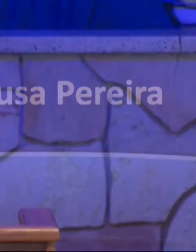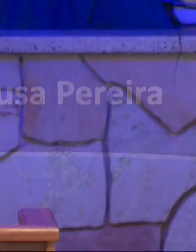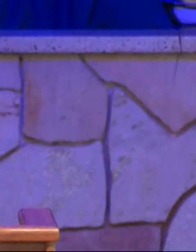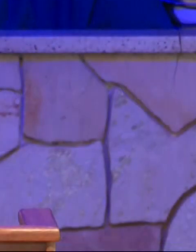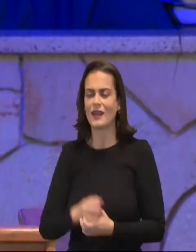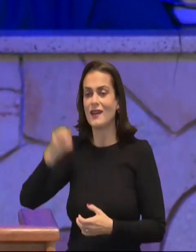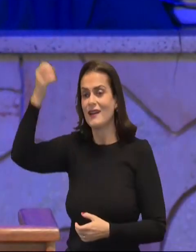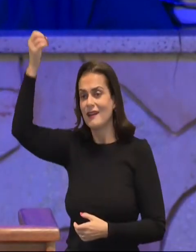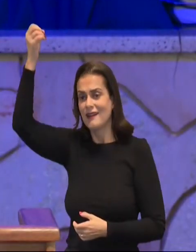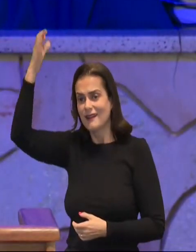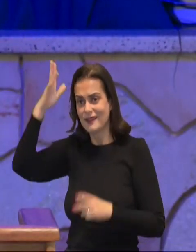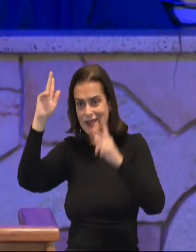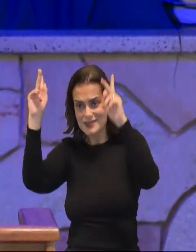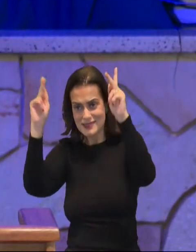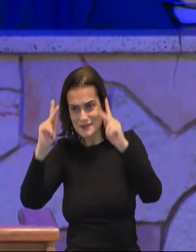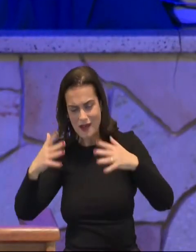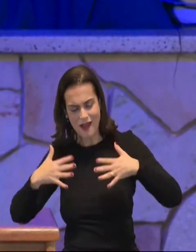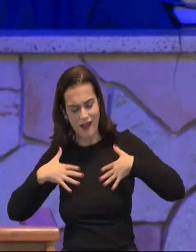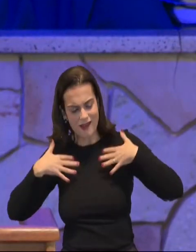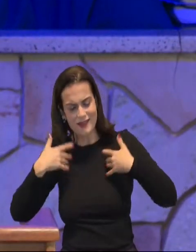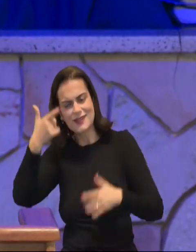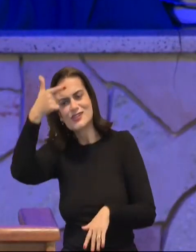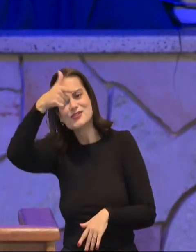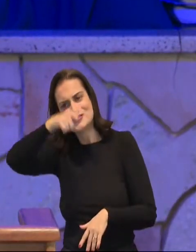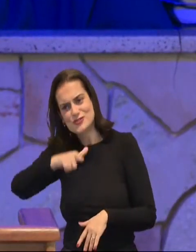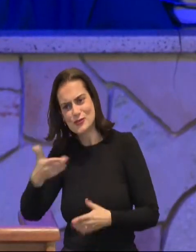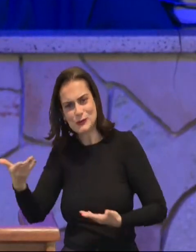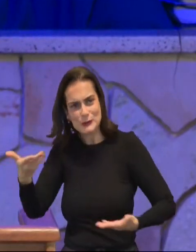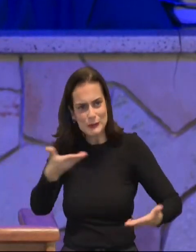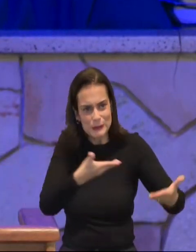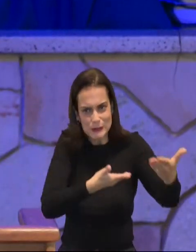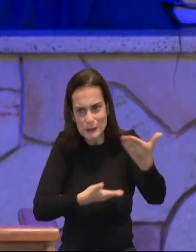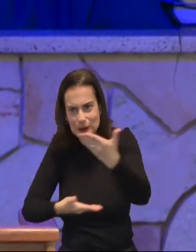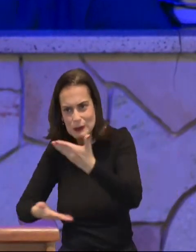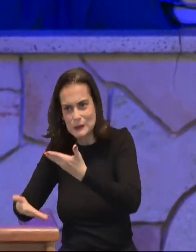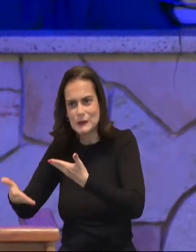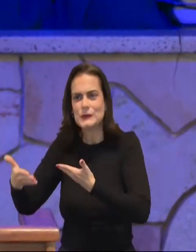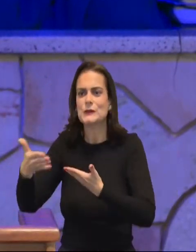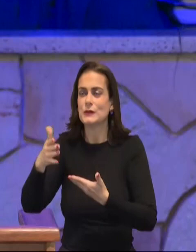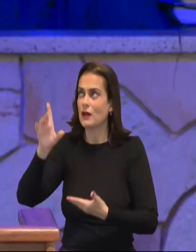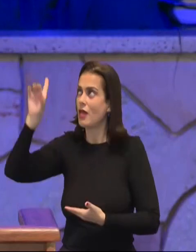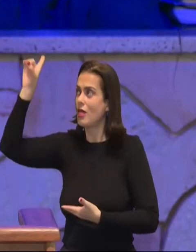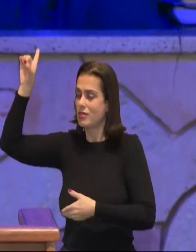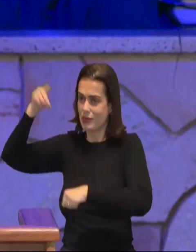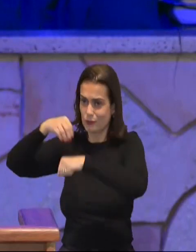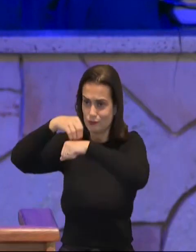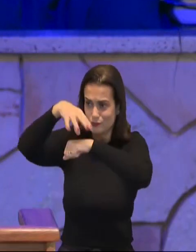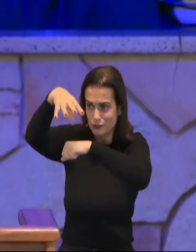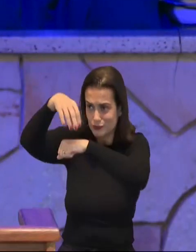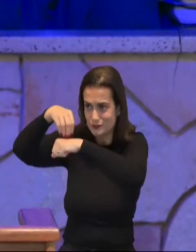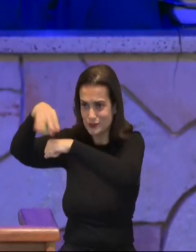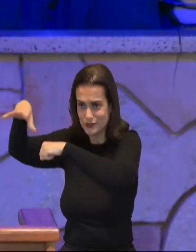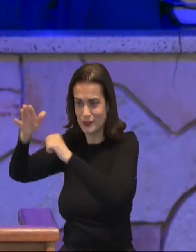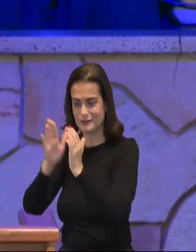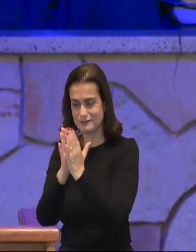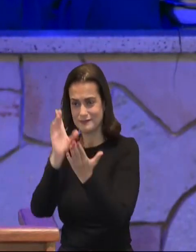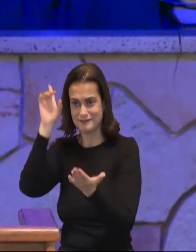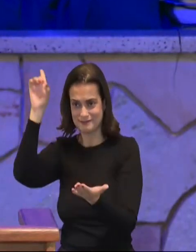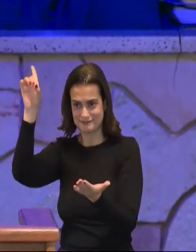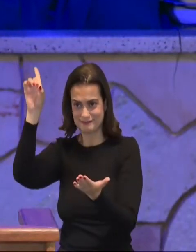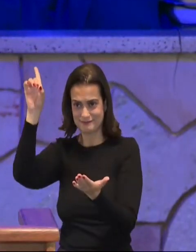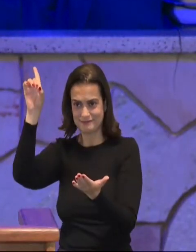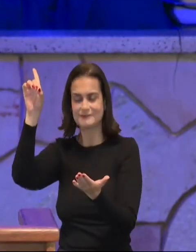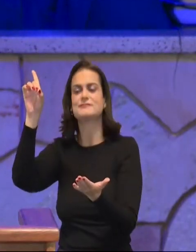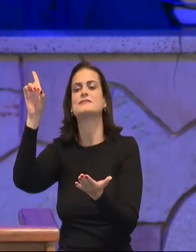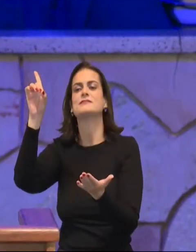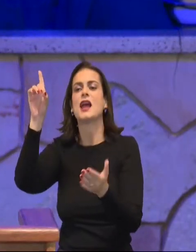Graça e paz, irmãos, uma alegria, mais uma vez, poder compartilhar da palavra do nosso Deus. Abra sua Bíblia, no livro